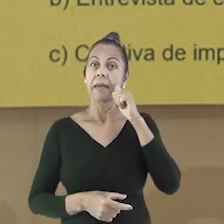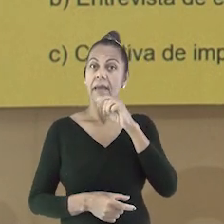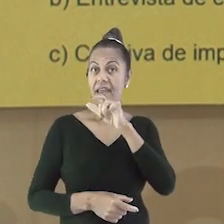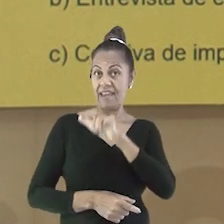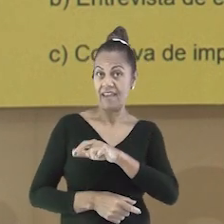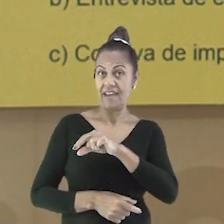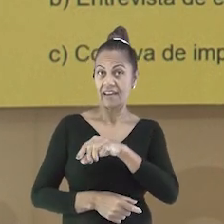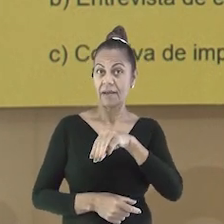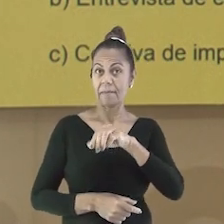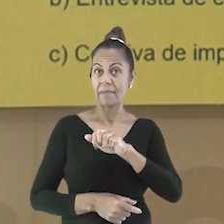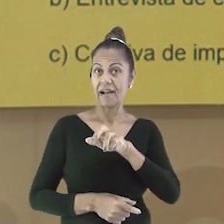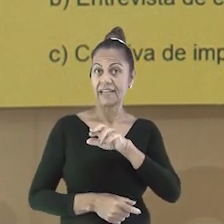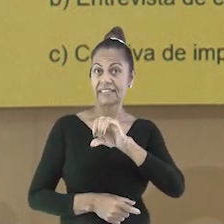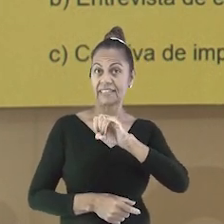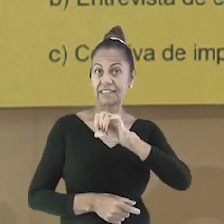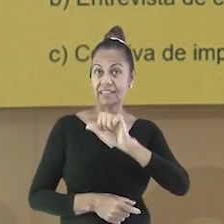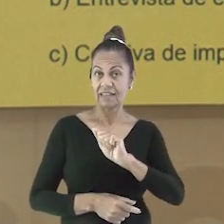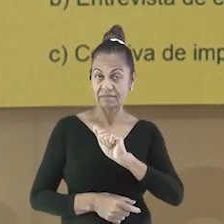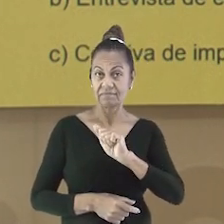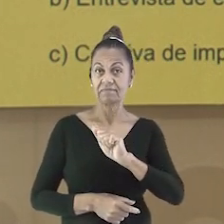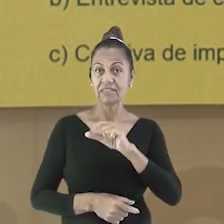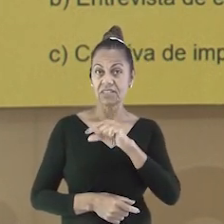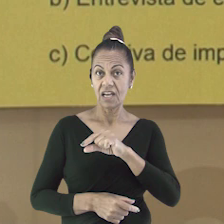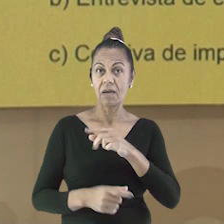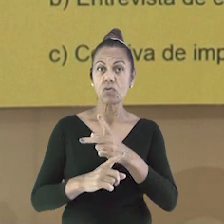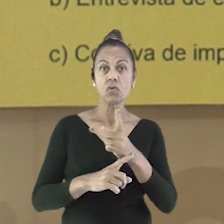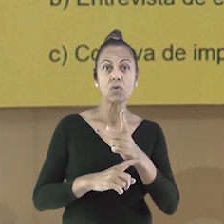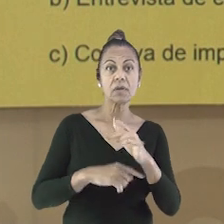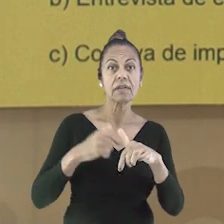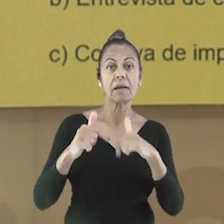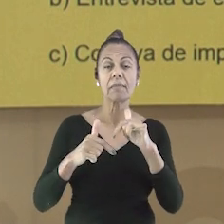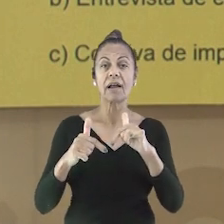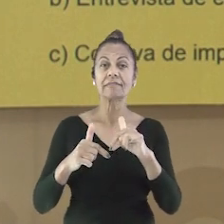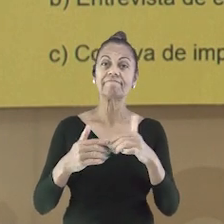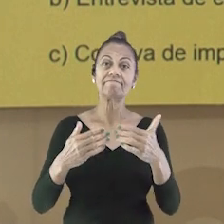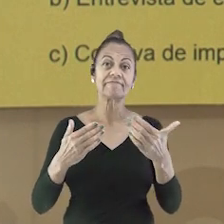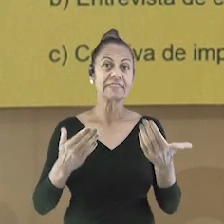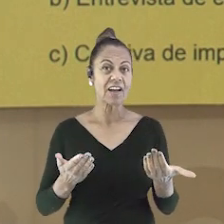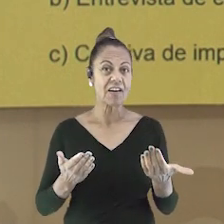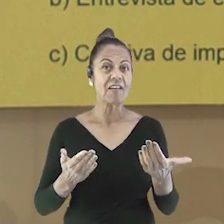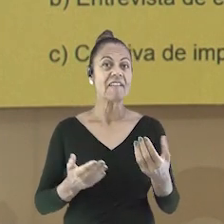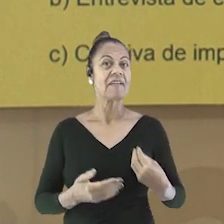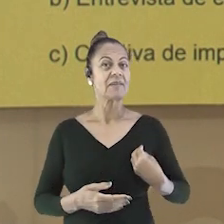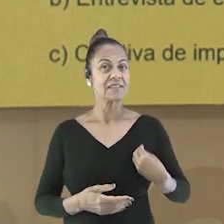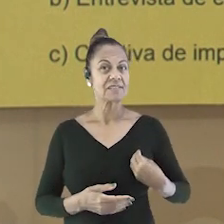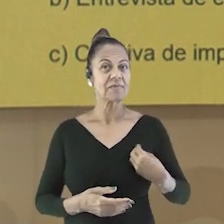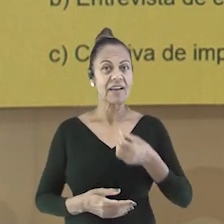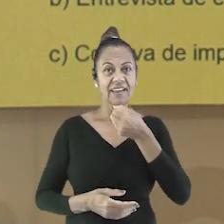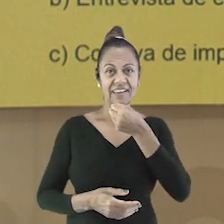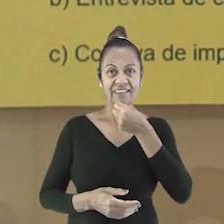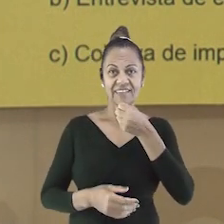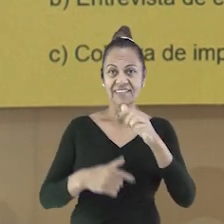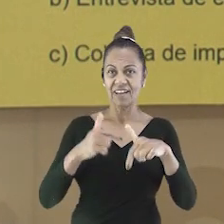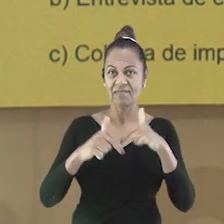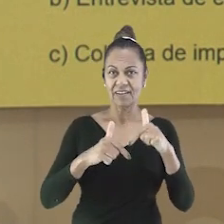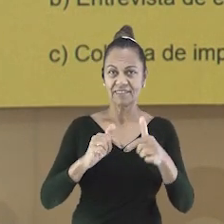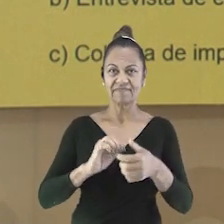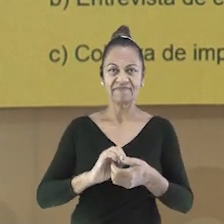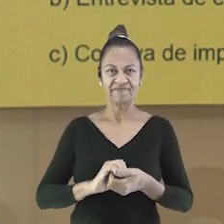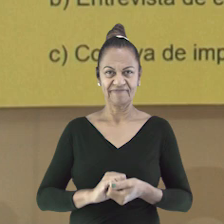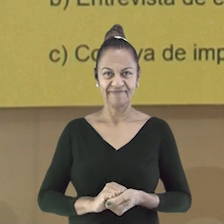um currículo em uma empresa, pois está à procura de um trabalho. Portanto, ela irá participar de uma entrevista de